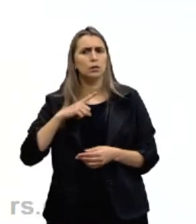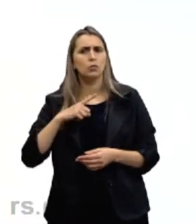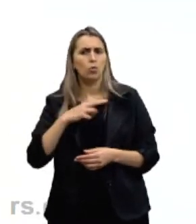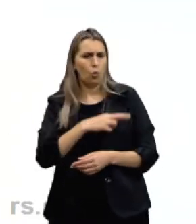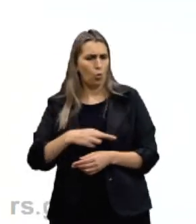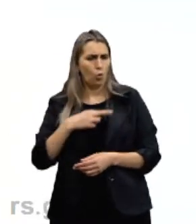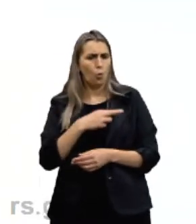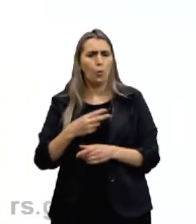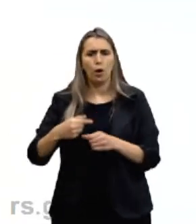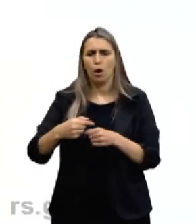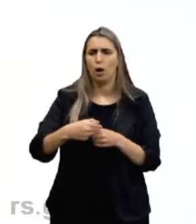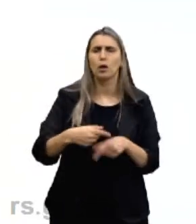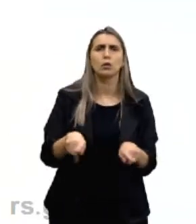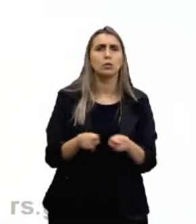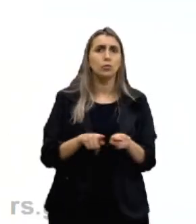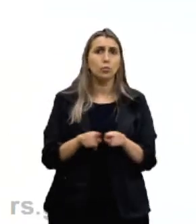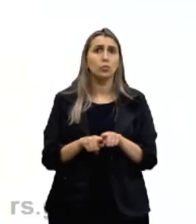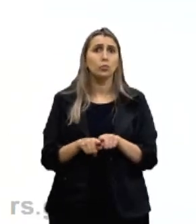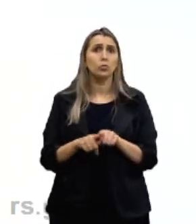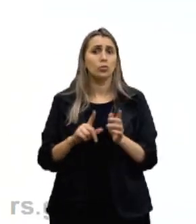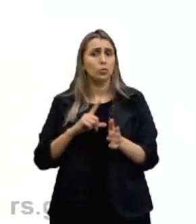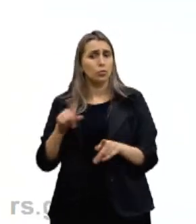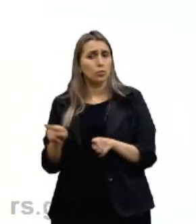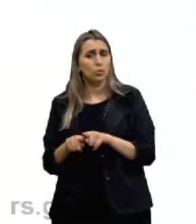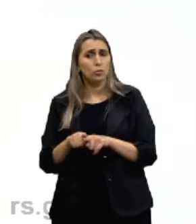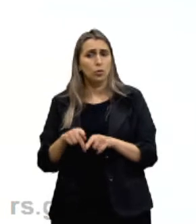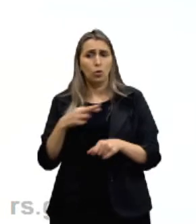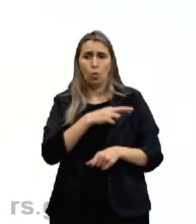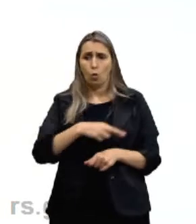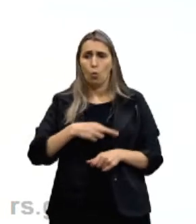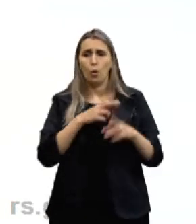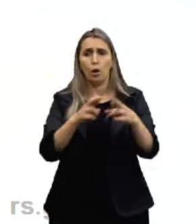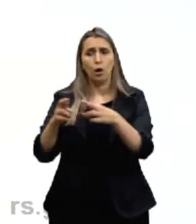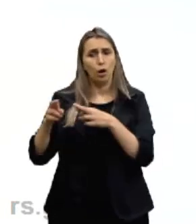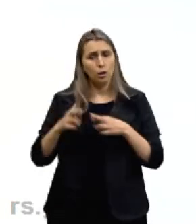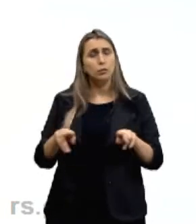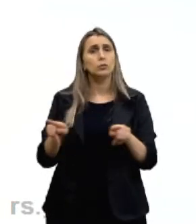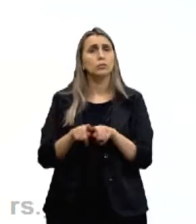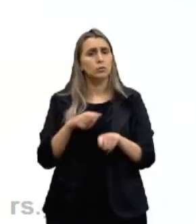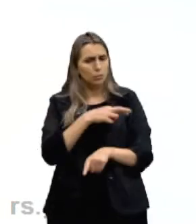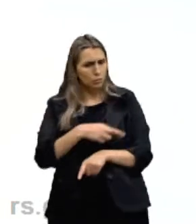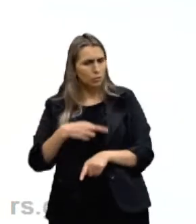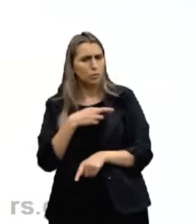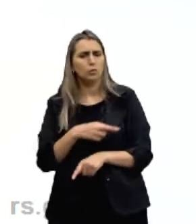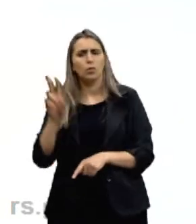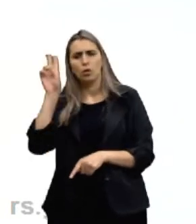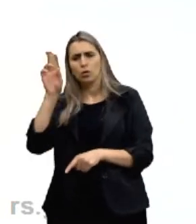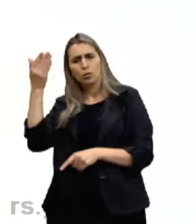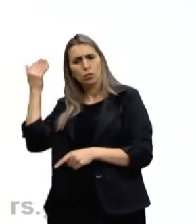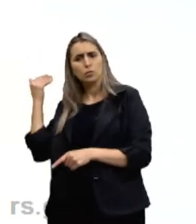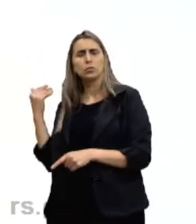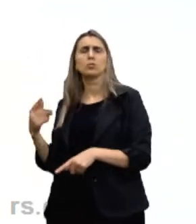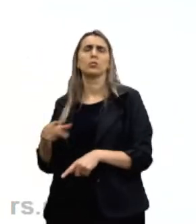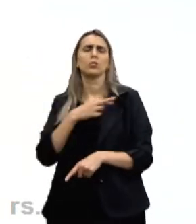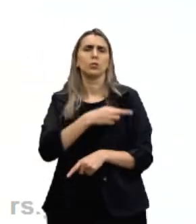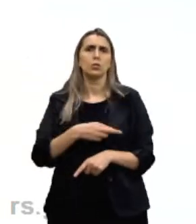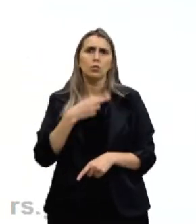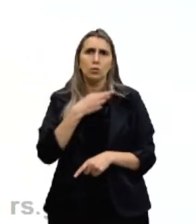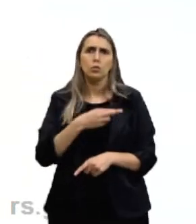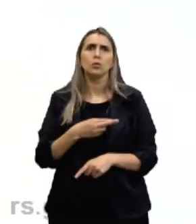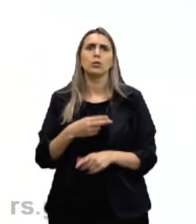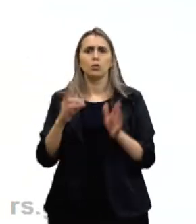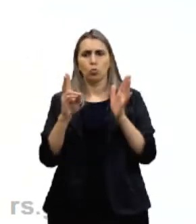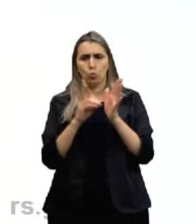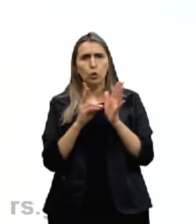vai estar no romance urbano e ele vai estar no romance Regional que ele vai estar no romance histórico e ele vai estar no